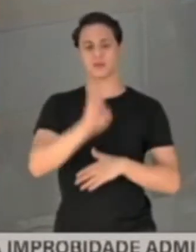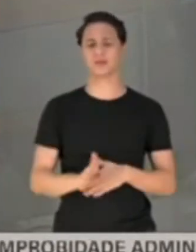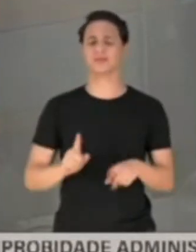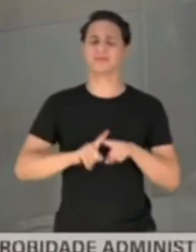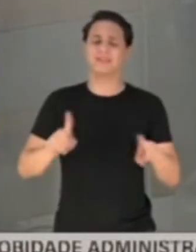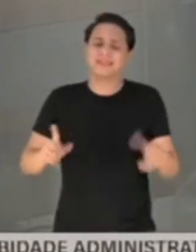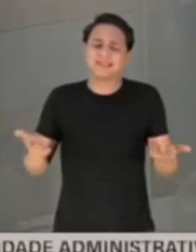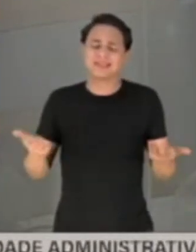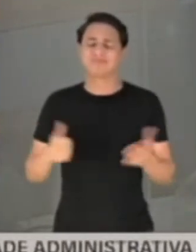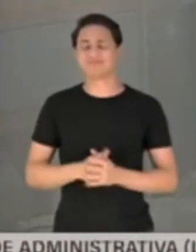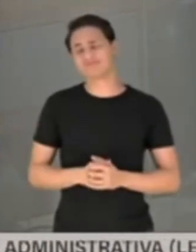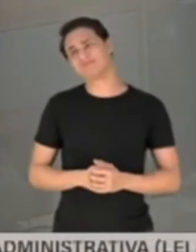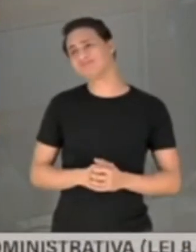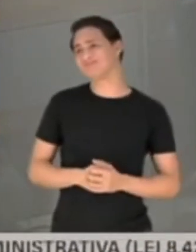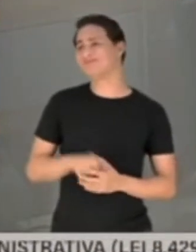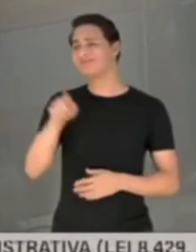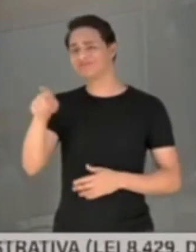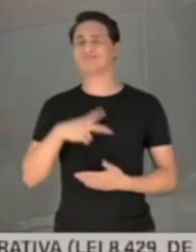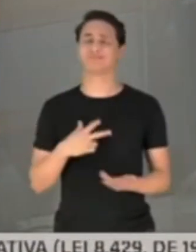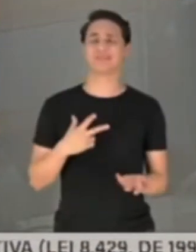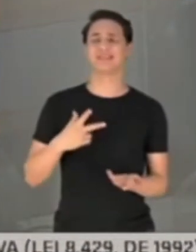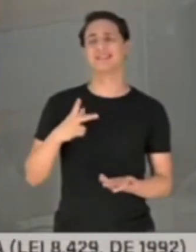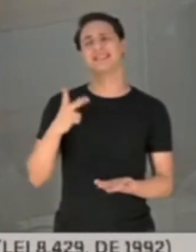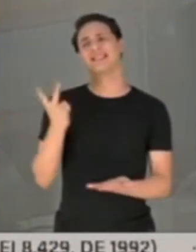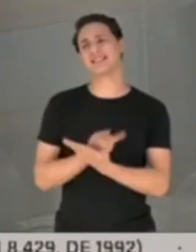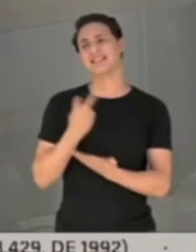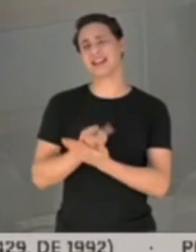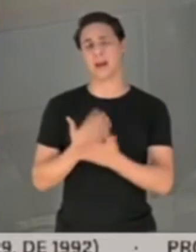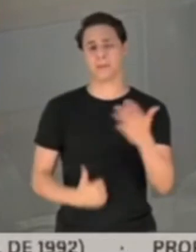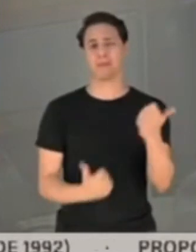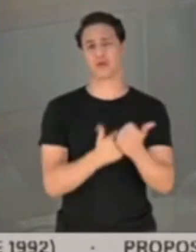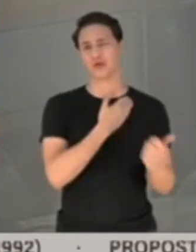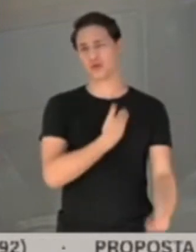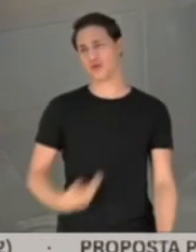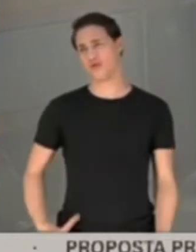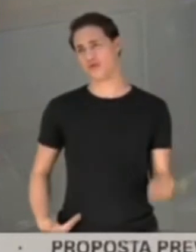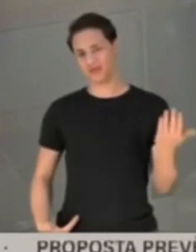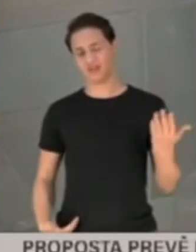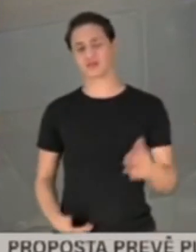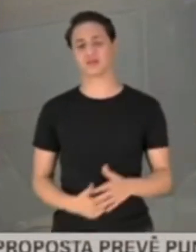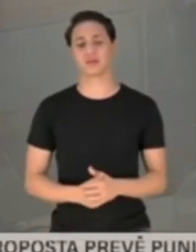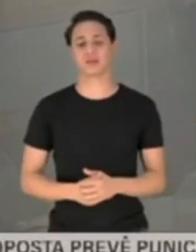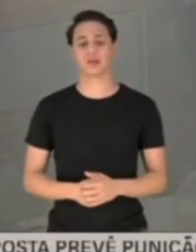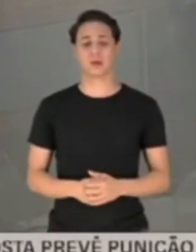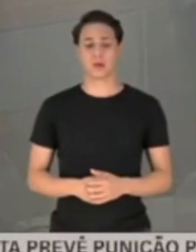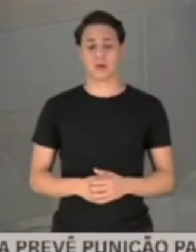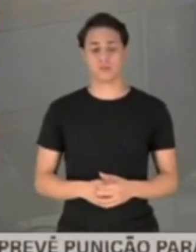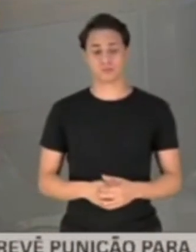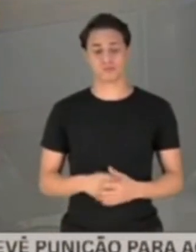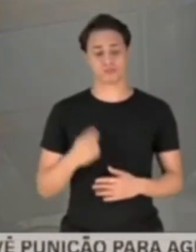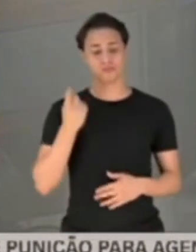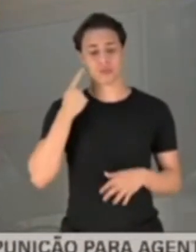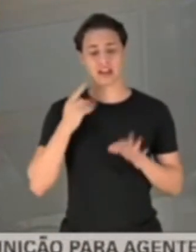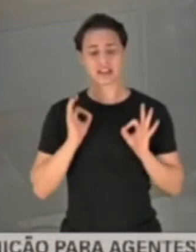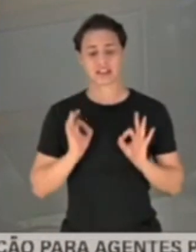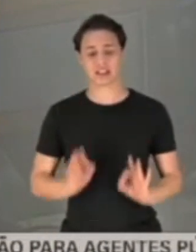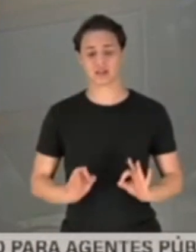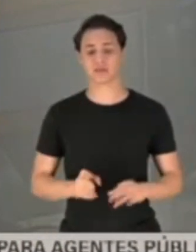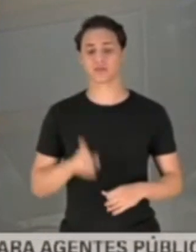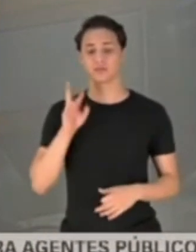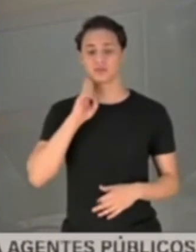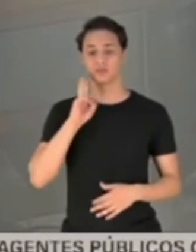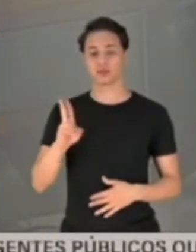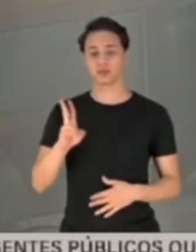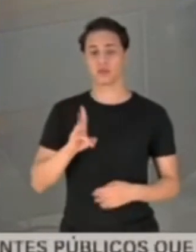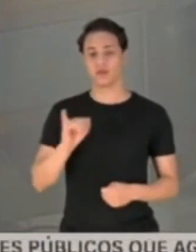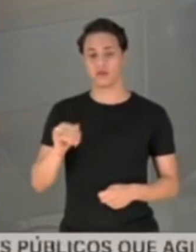muito enganado de estar apoiando esse governo aí, entendeu? E com toda certeza o senhor vai ter